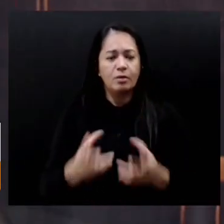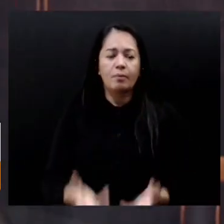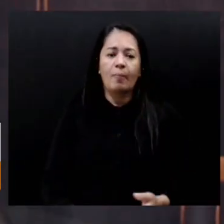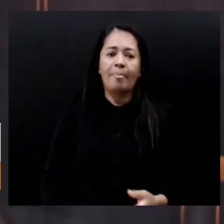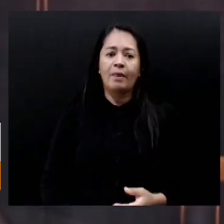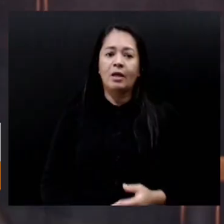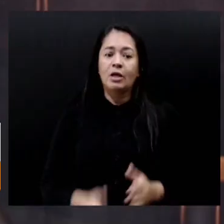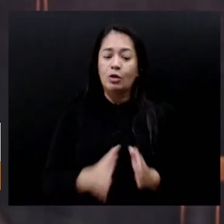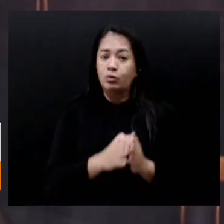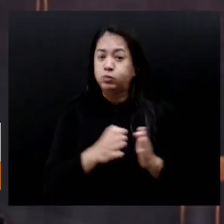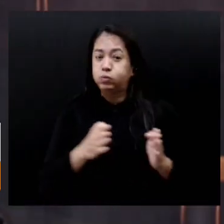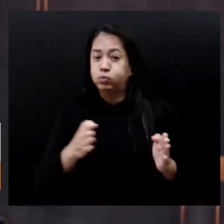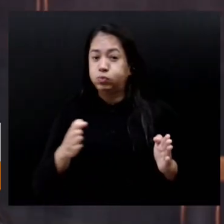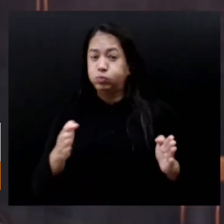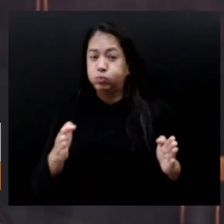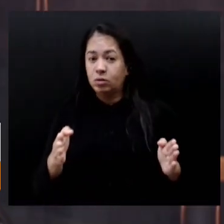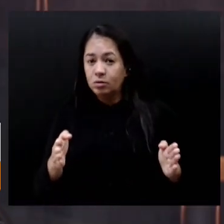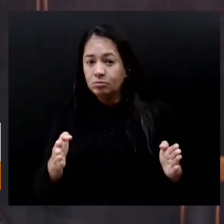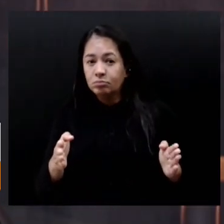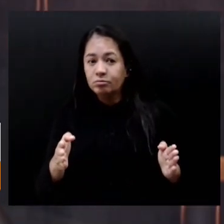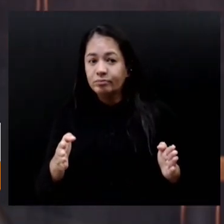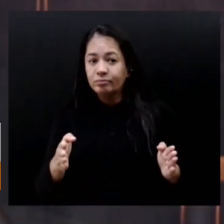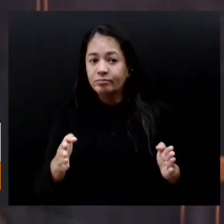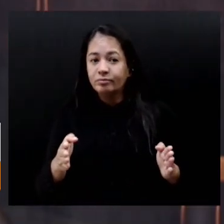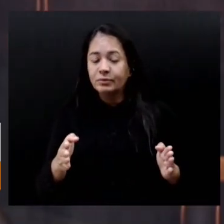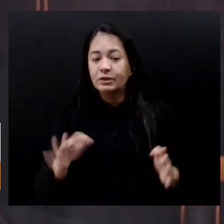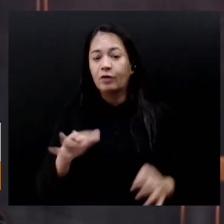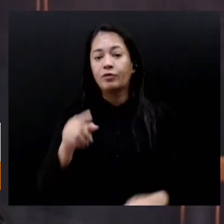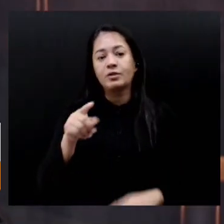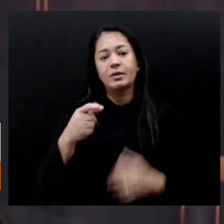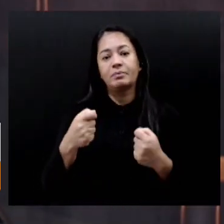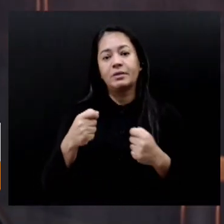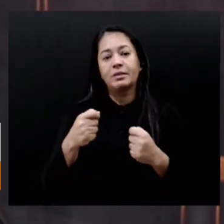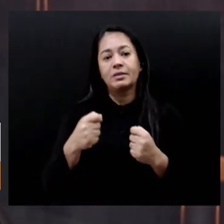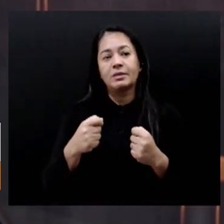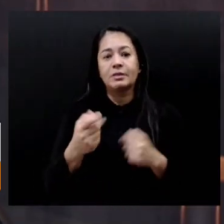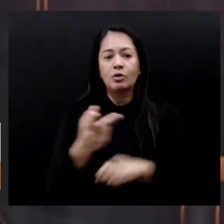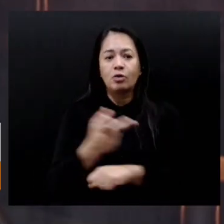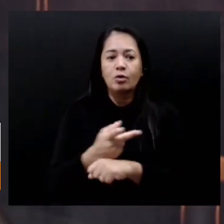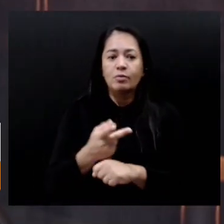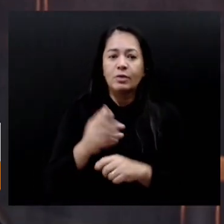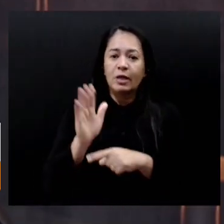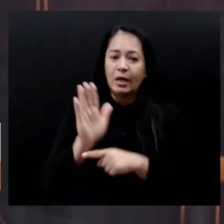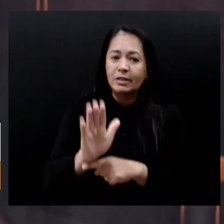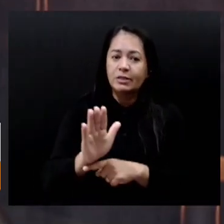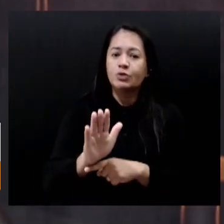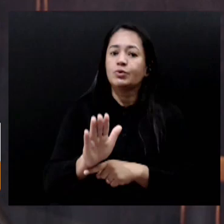muito extensa, talvez você precise de procurar aí ajuda e assistência